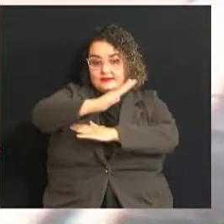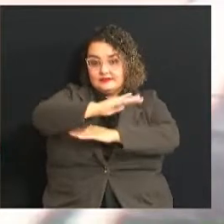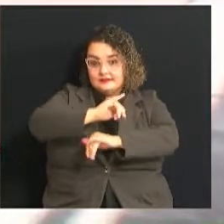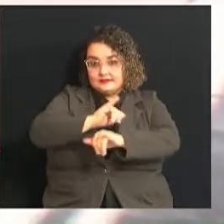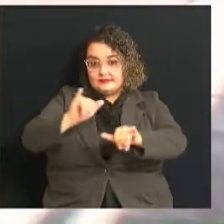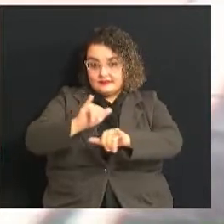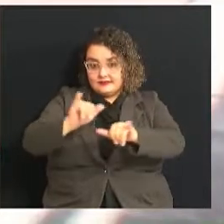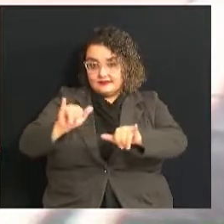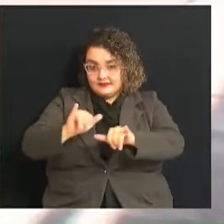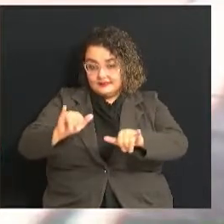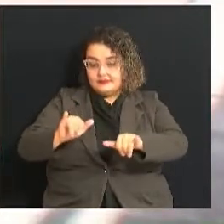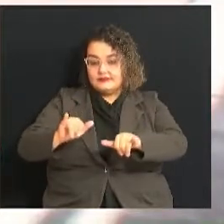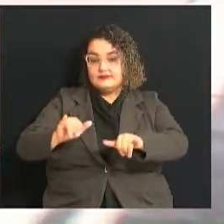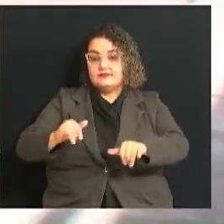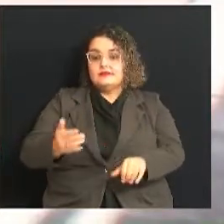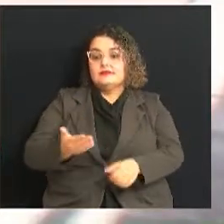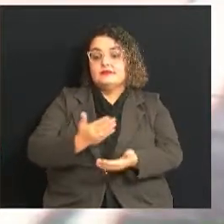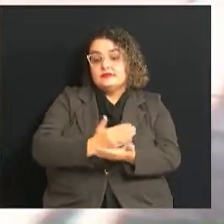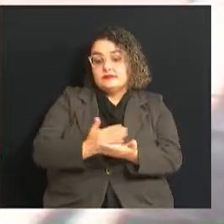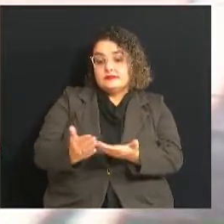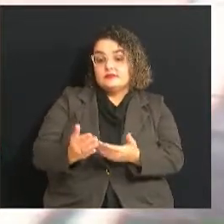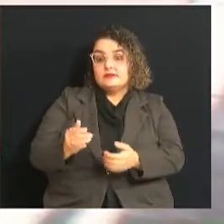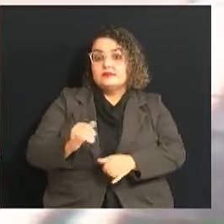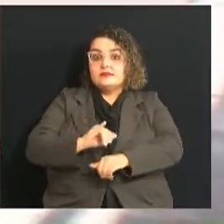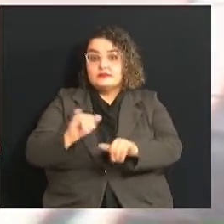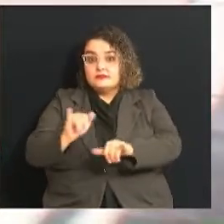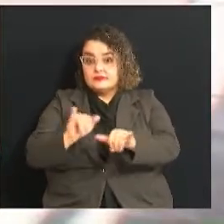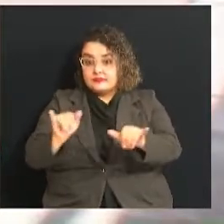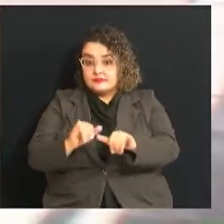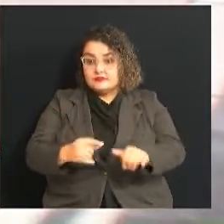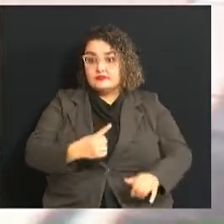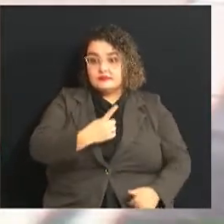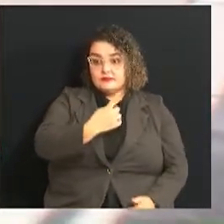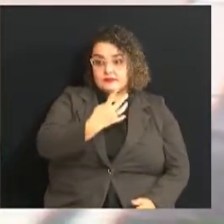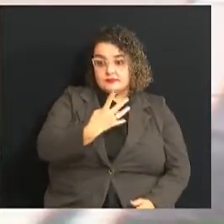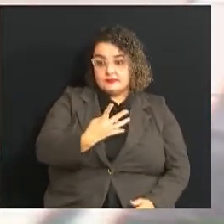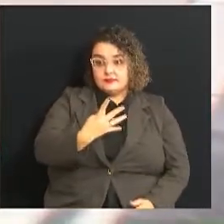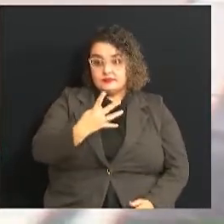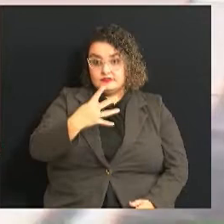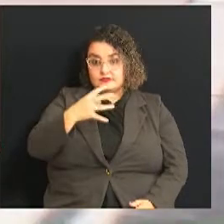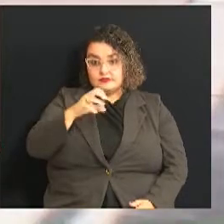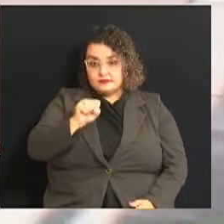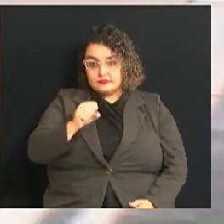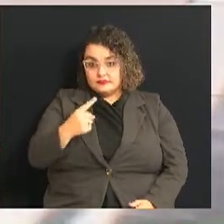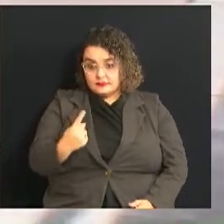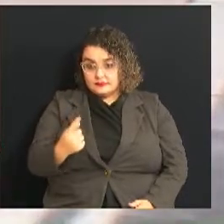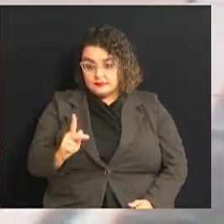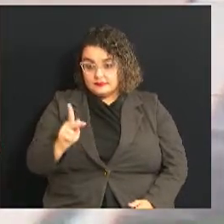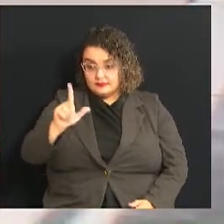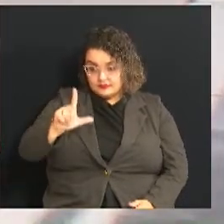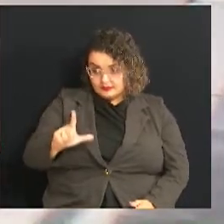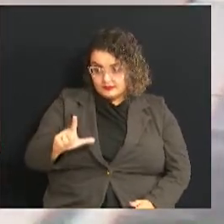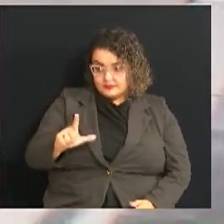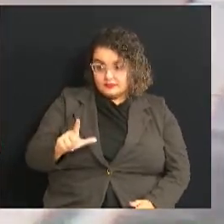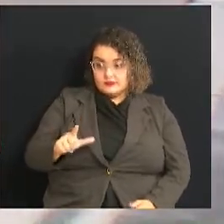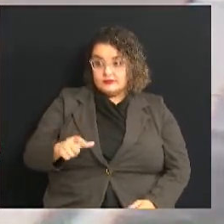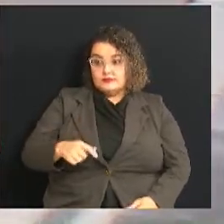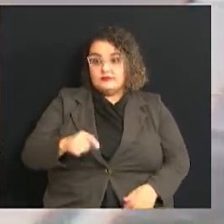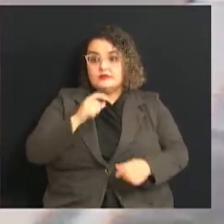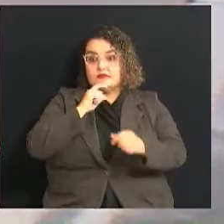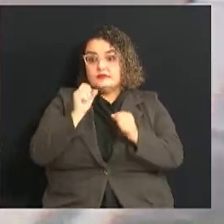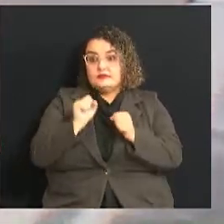passada, desde o início da campanha, 1.481 quilos de roupas, não é? Cobertores já